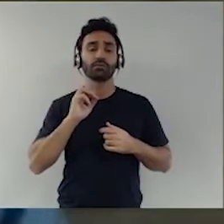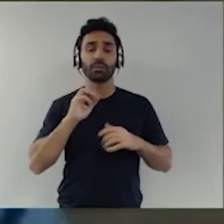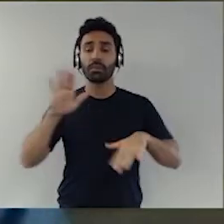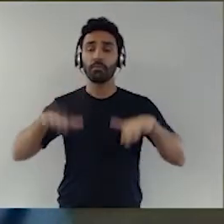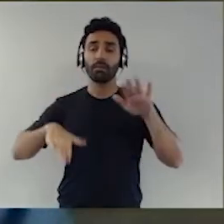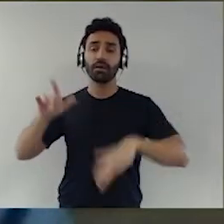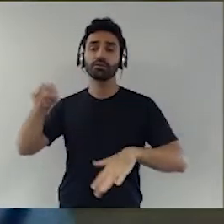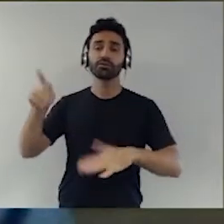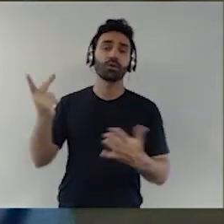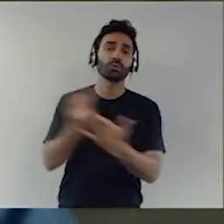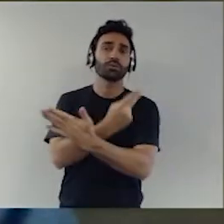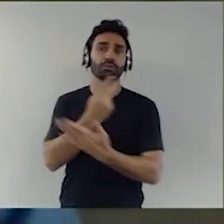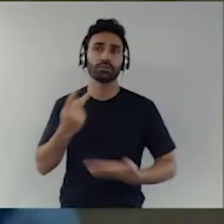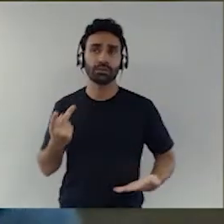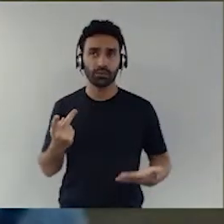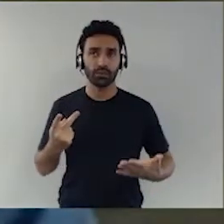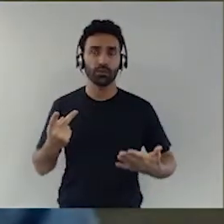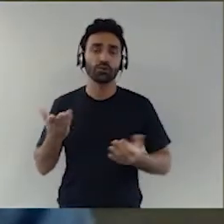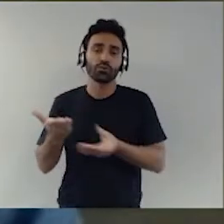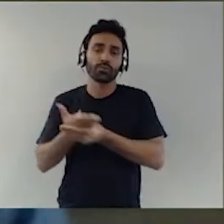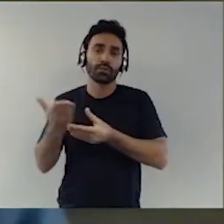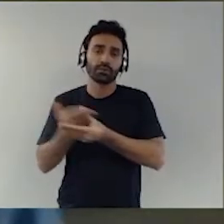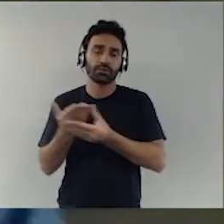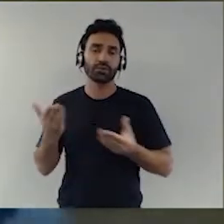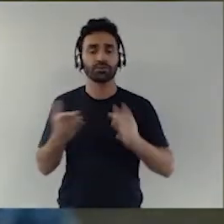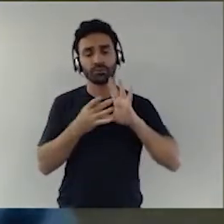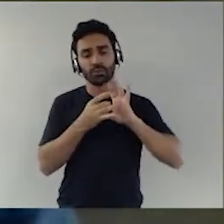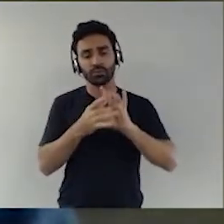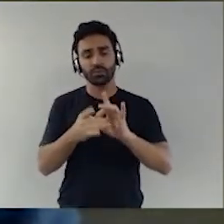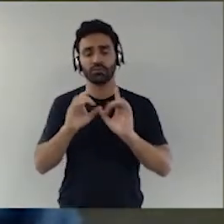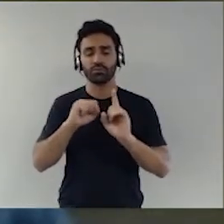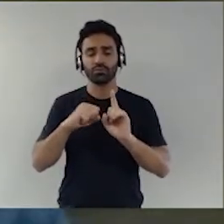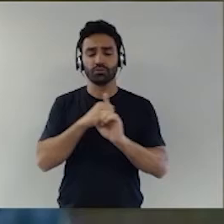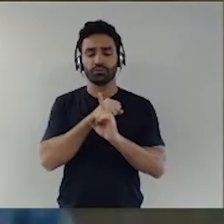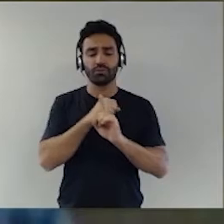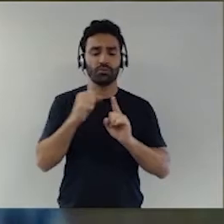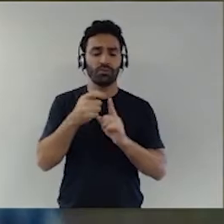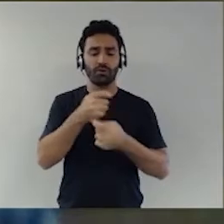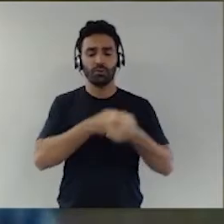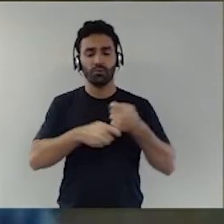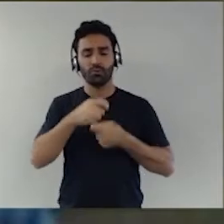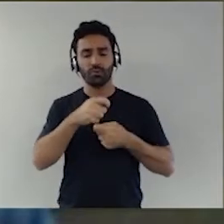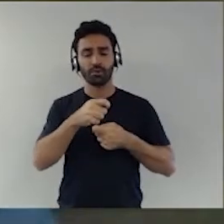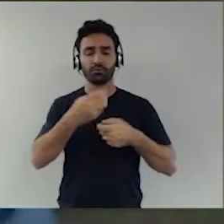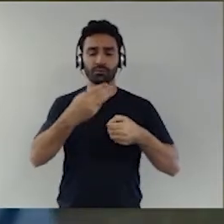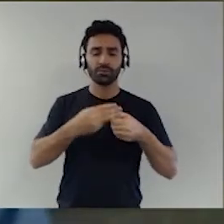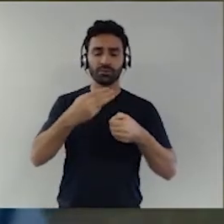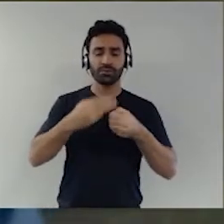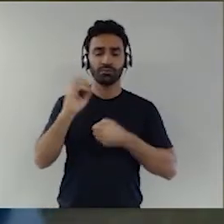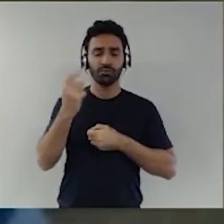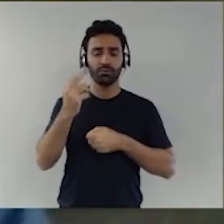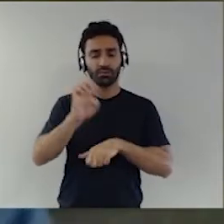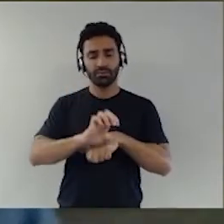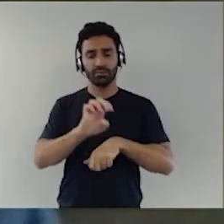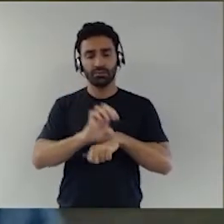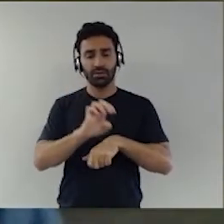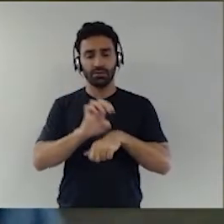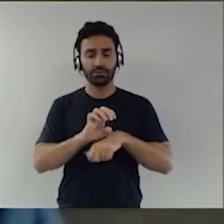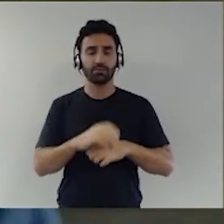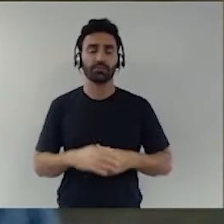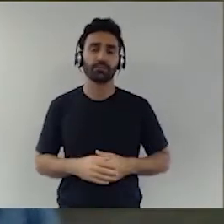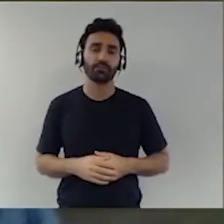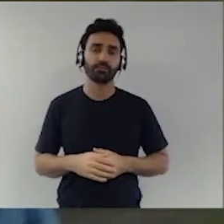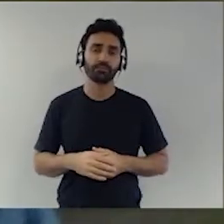diante do contexto social, econômico, dos municípios ou dos estados, que